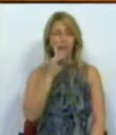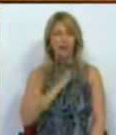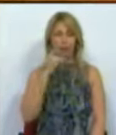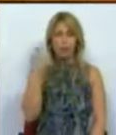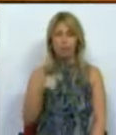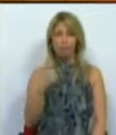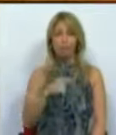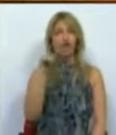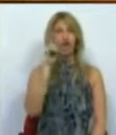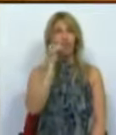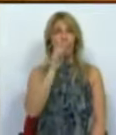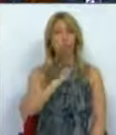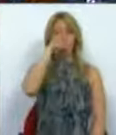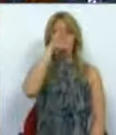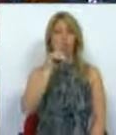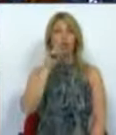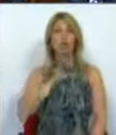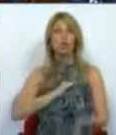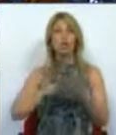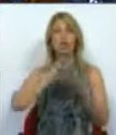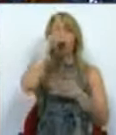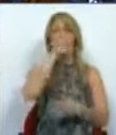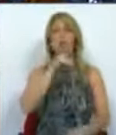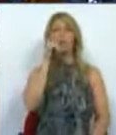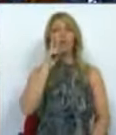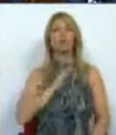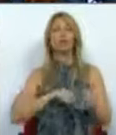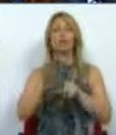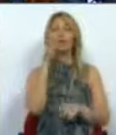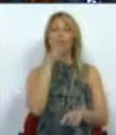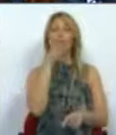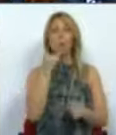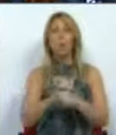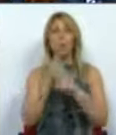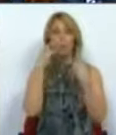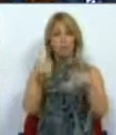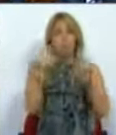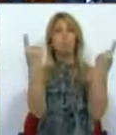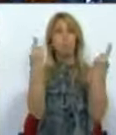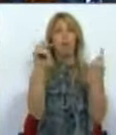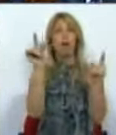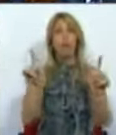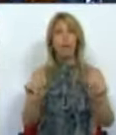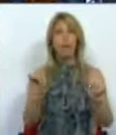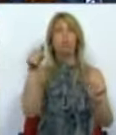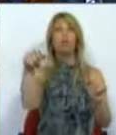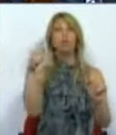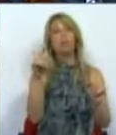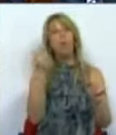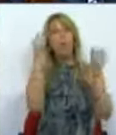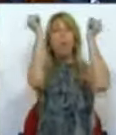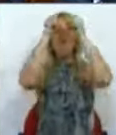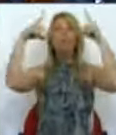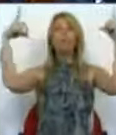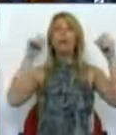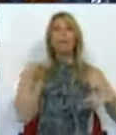Sra. Presidente, Sr. Ministro, Sra. Secretária de Estado, Sras. e Srs. Deputados, o Serviço Público de Rádio e de Televisão, ou o conceito